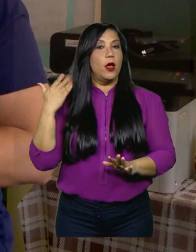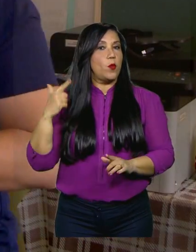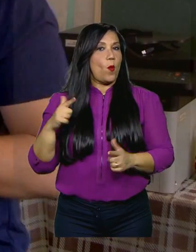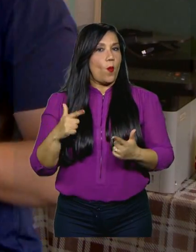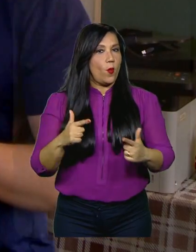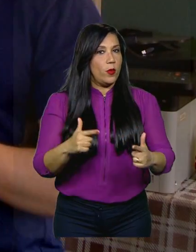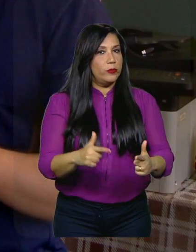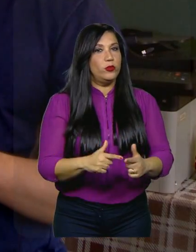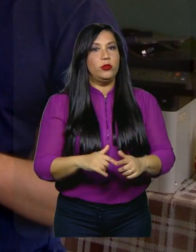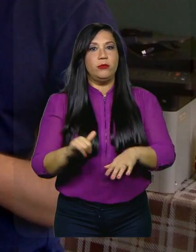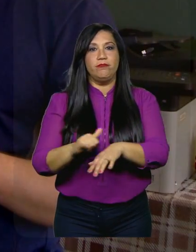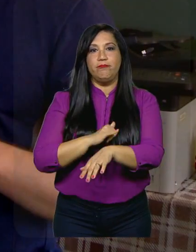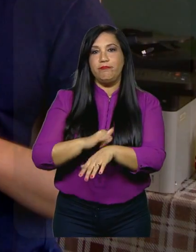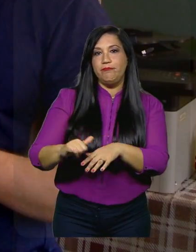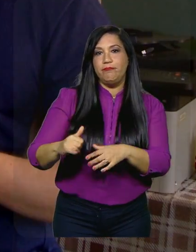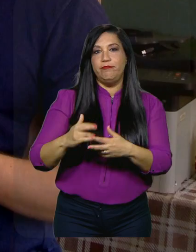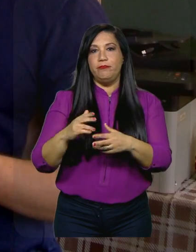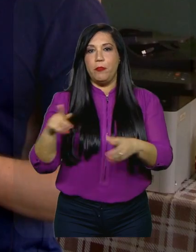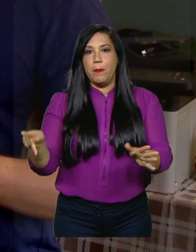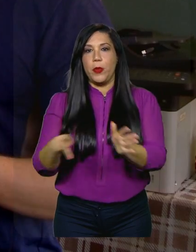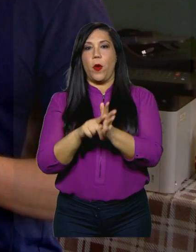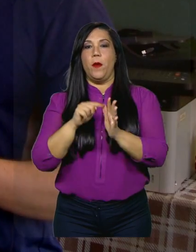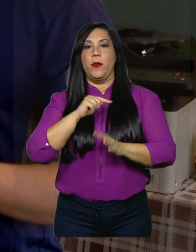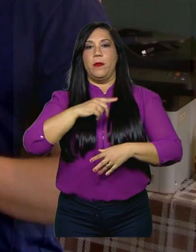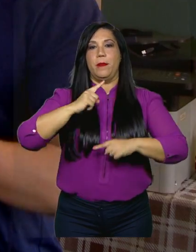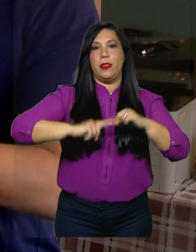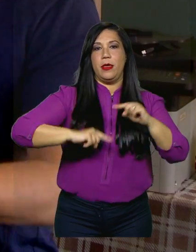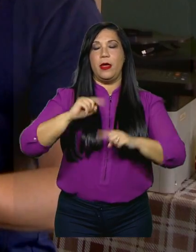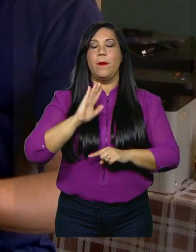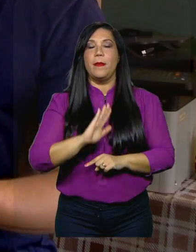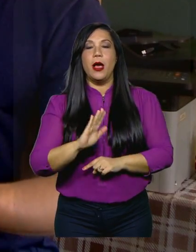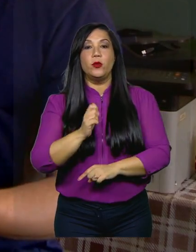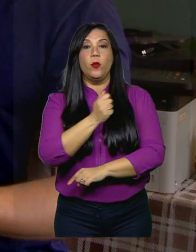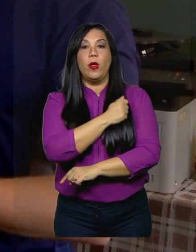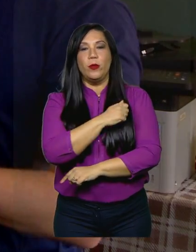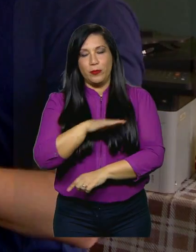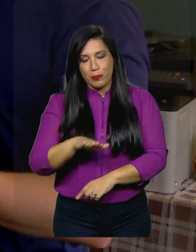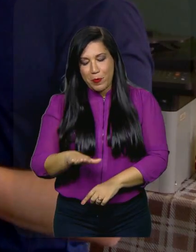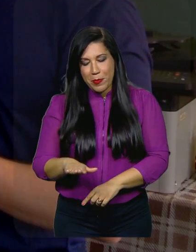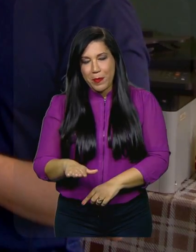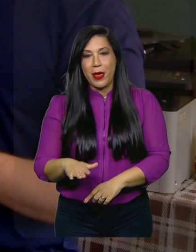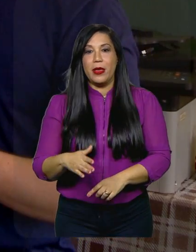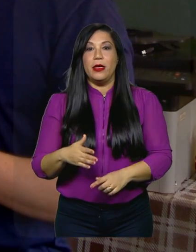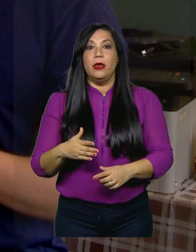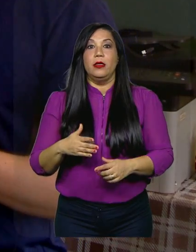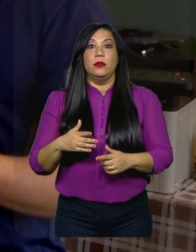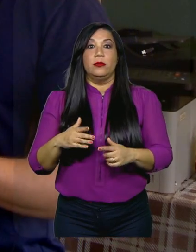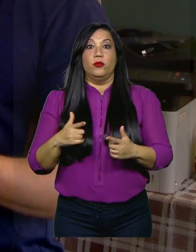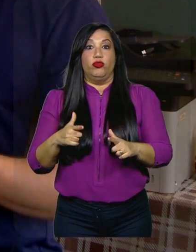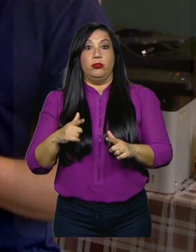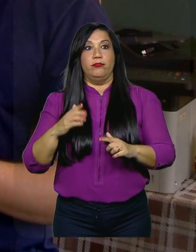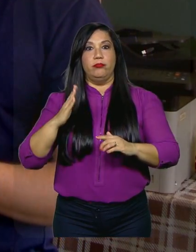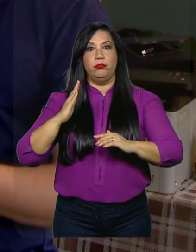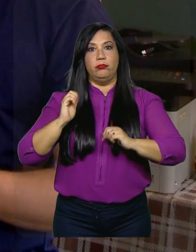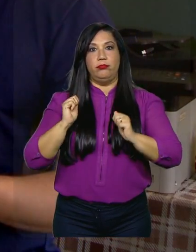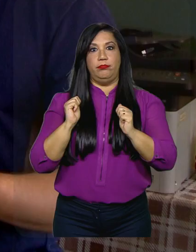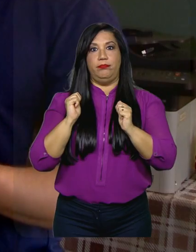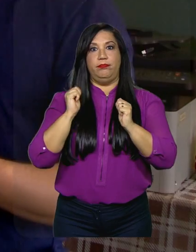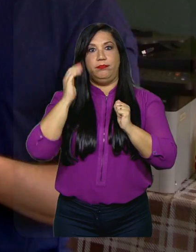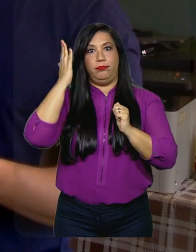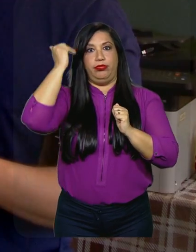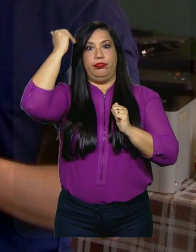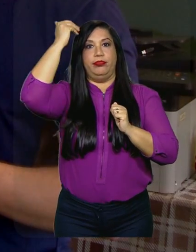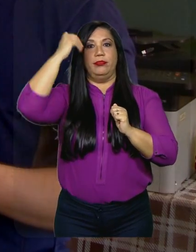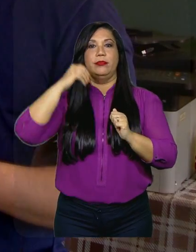tinha ferramentas específicas, né? Os alunos menores, né, que não tinham tanto aquele domínio com as ferramentas,